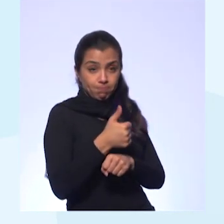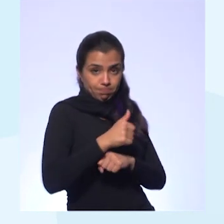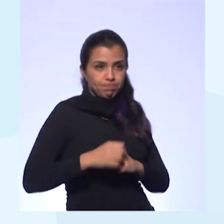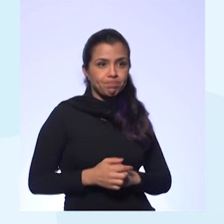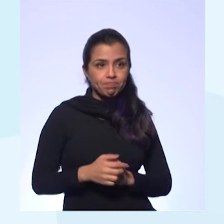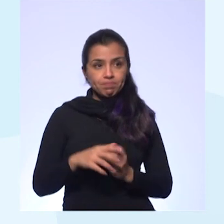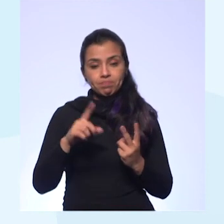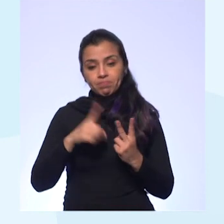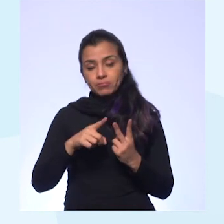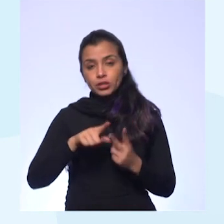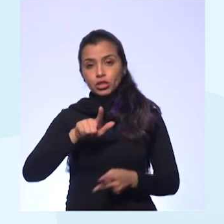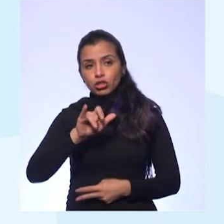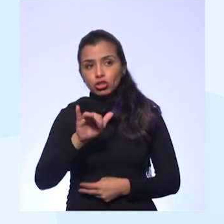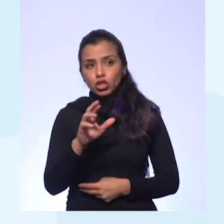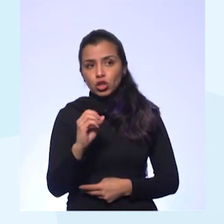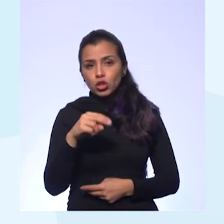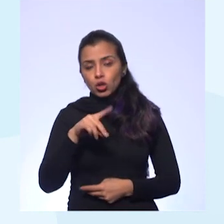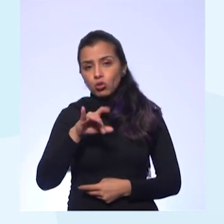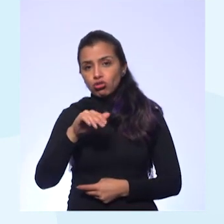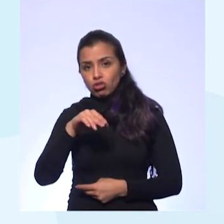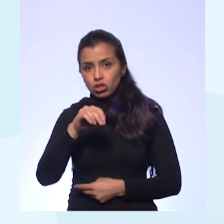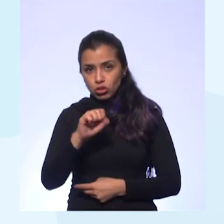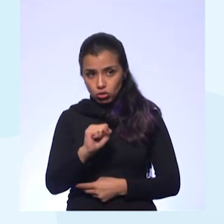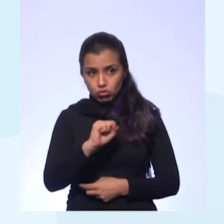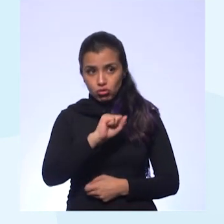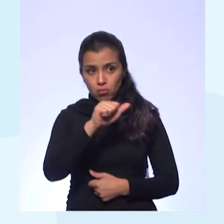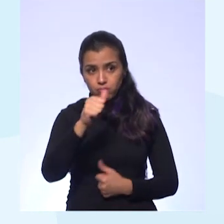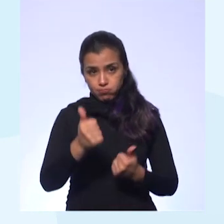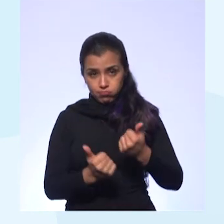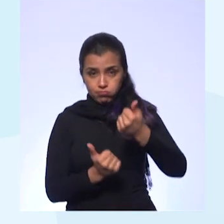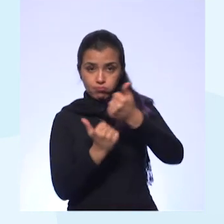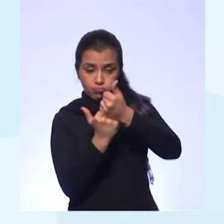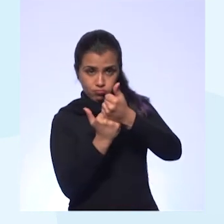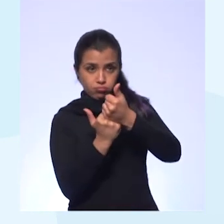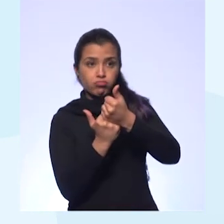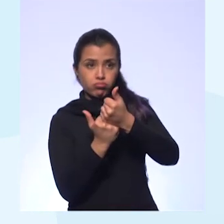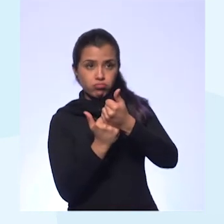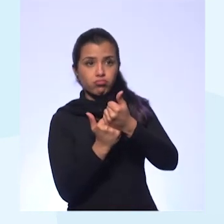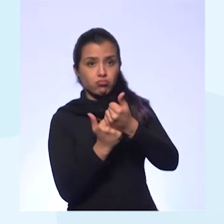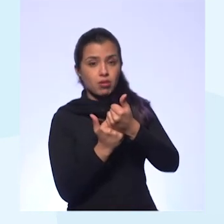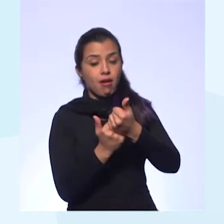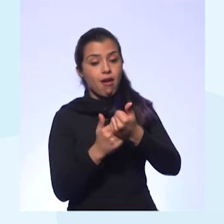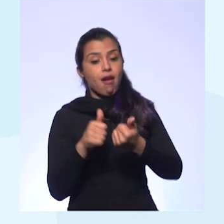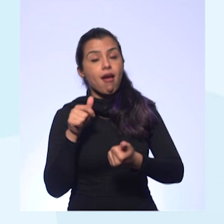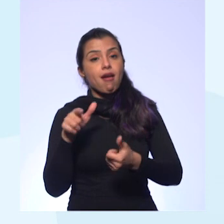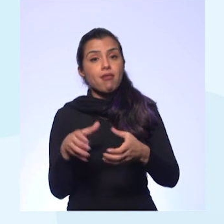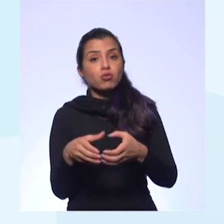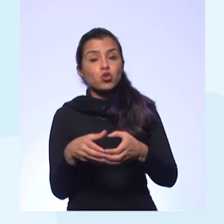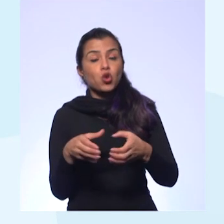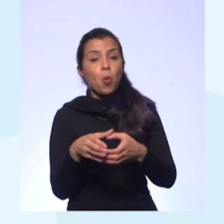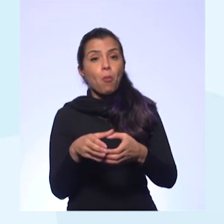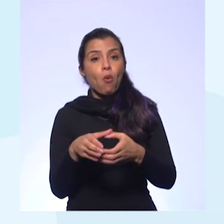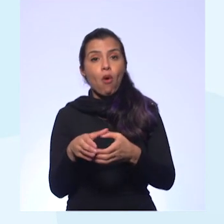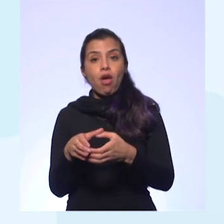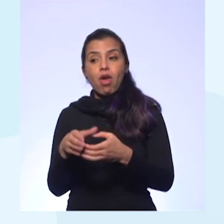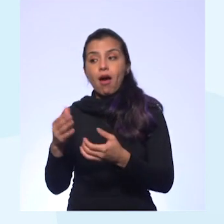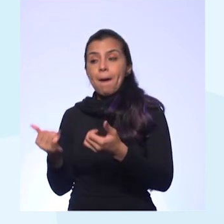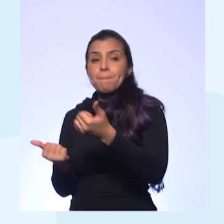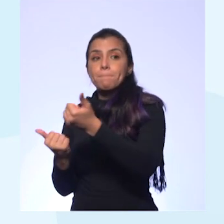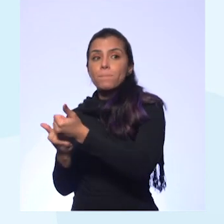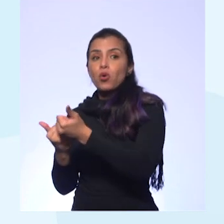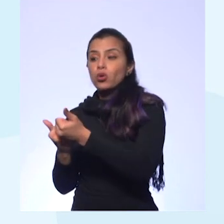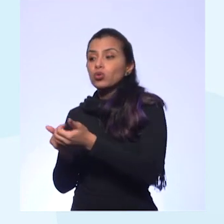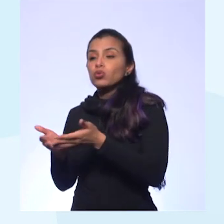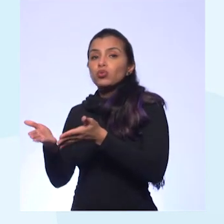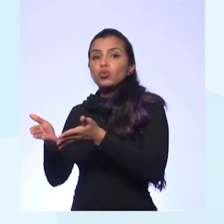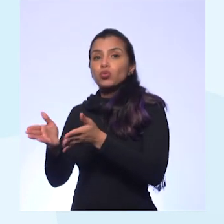os girondinos, eles eram defensores do voto censitário, ou seja, dos cidadãos ativos, eles eram defensores